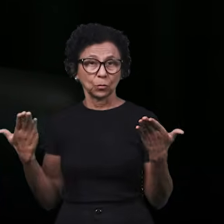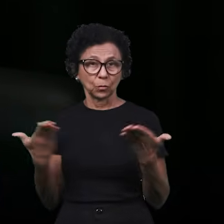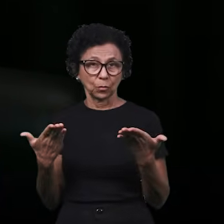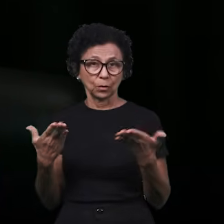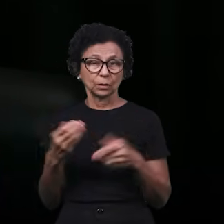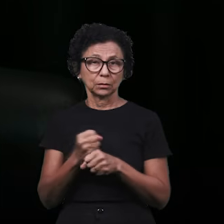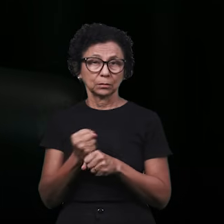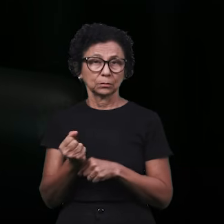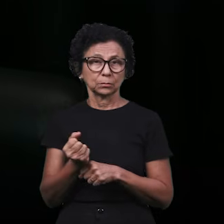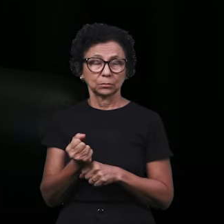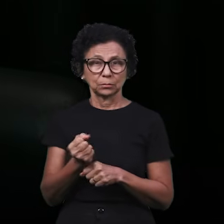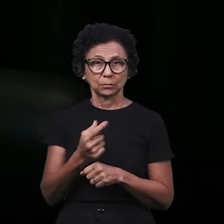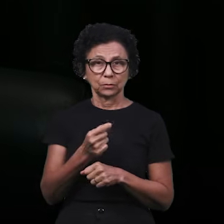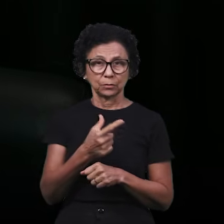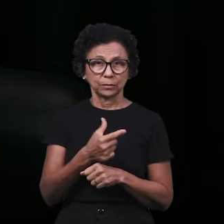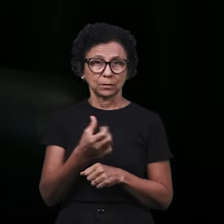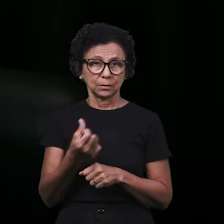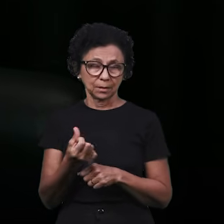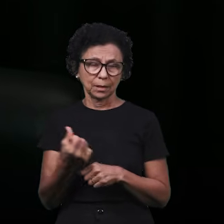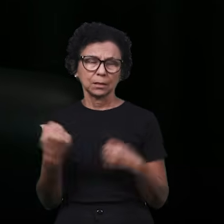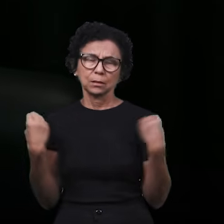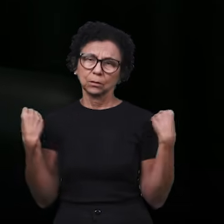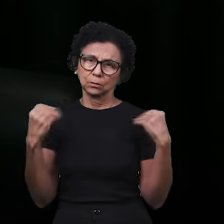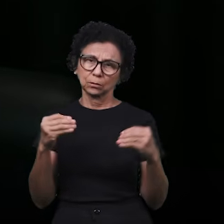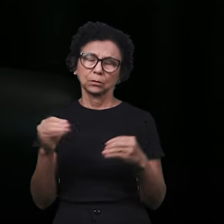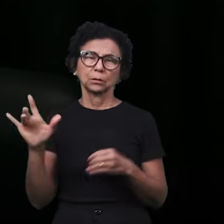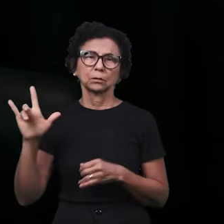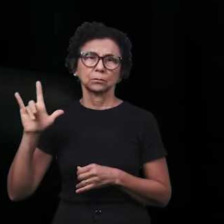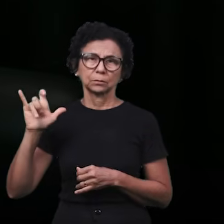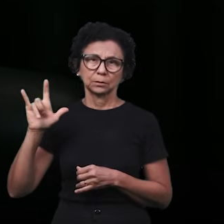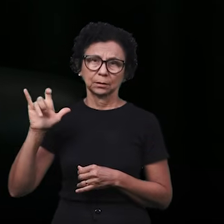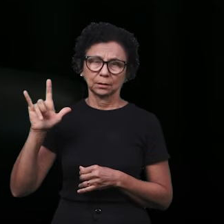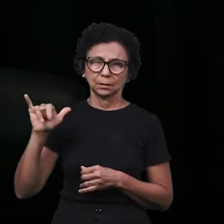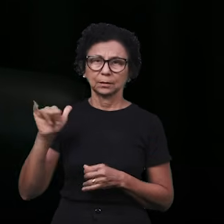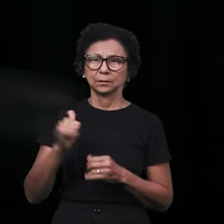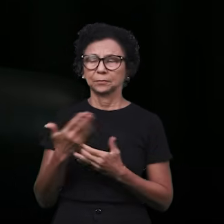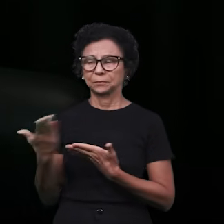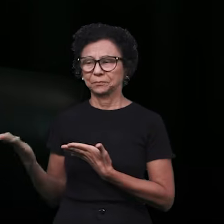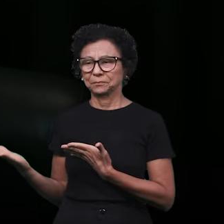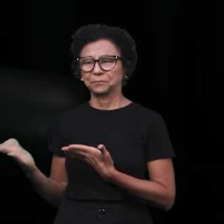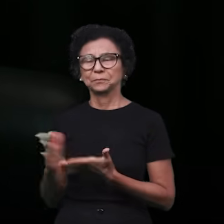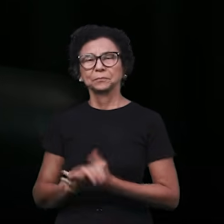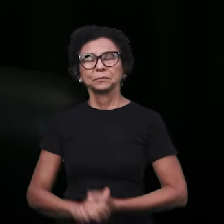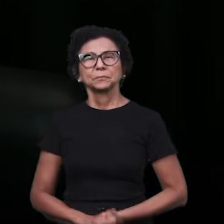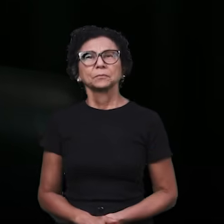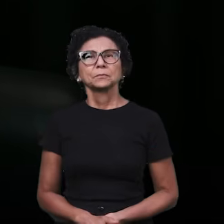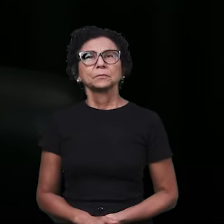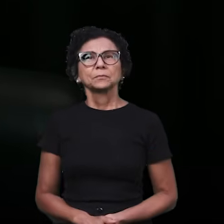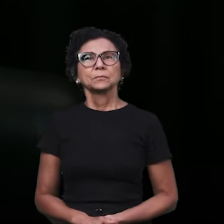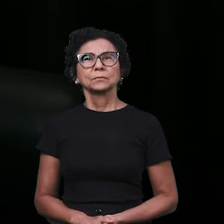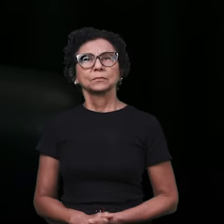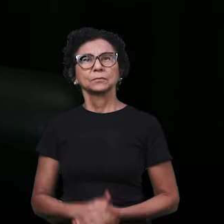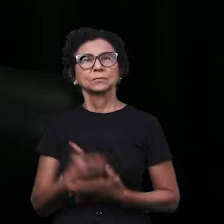pra gente lá no nosso Instagram, a gente vai deixar aqui o nosso @ do Instagram, manda pra gente também estar compartilhando com os